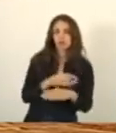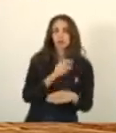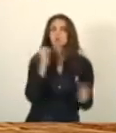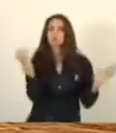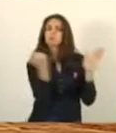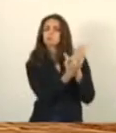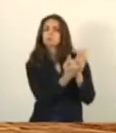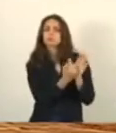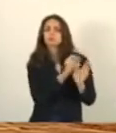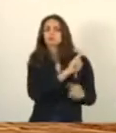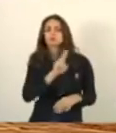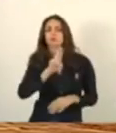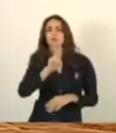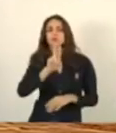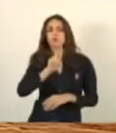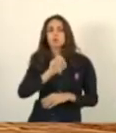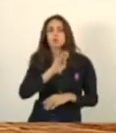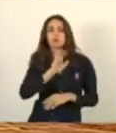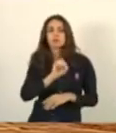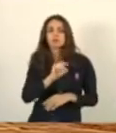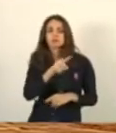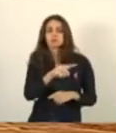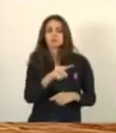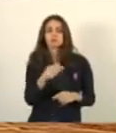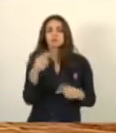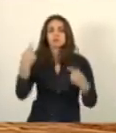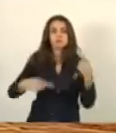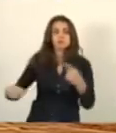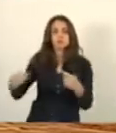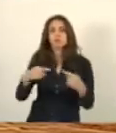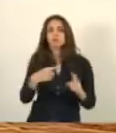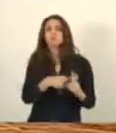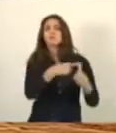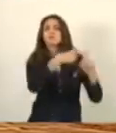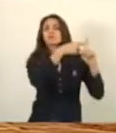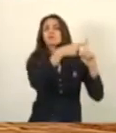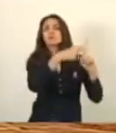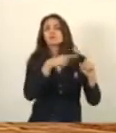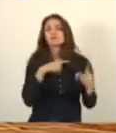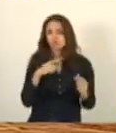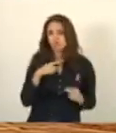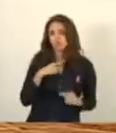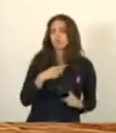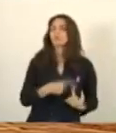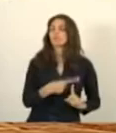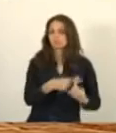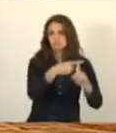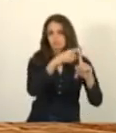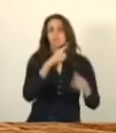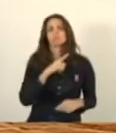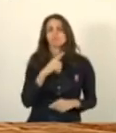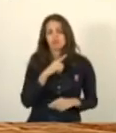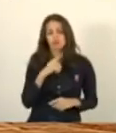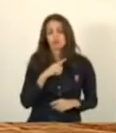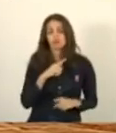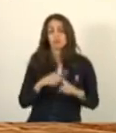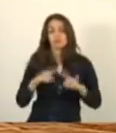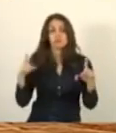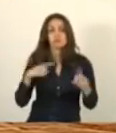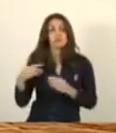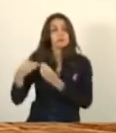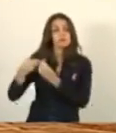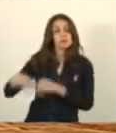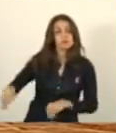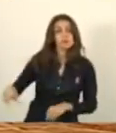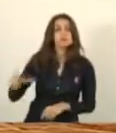importante a participação para estar discutindo isso aí. Quais serão os benefícios? Tem benefício? Tem, lógico que tem benefício. Mas